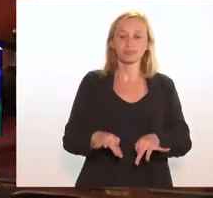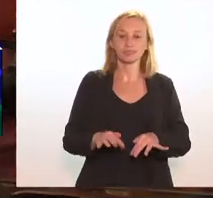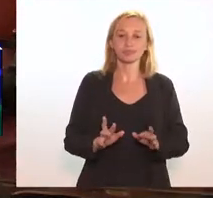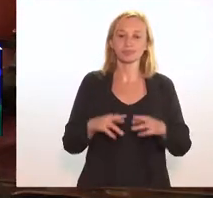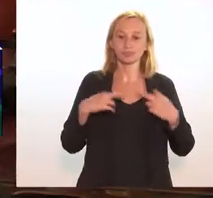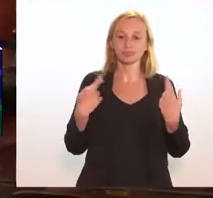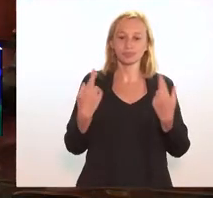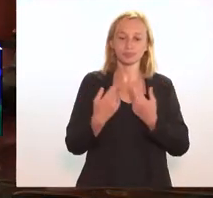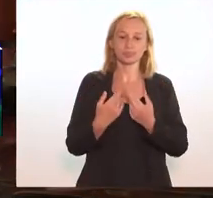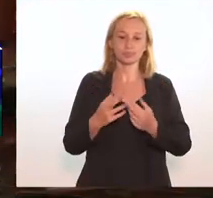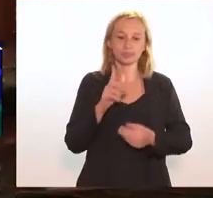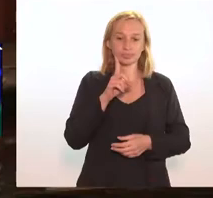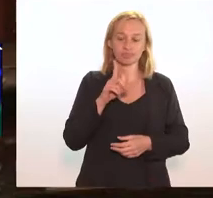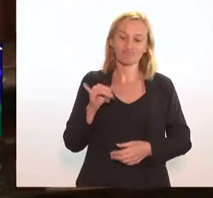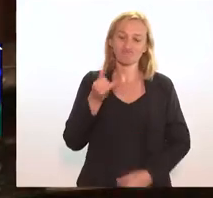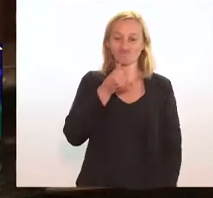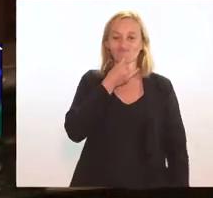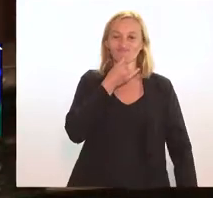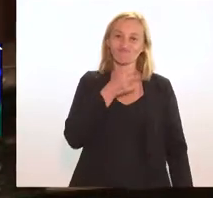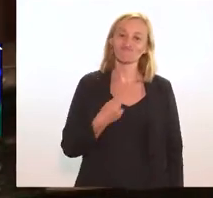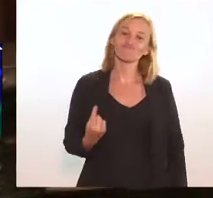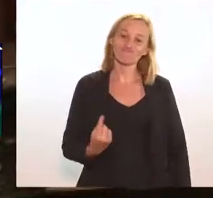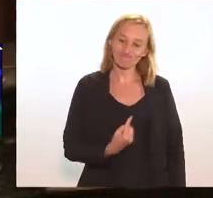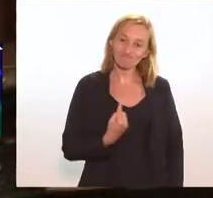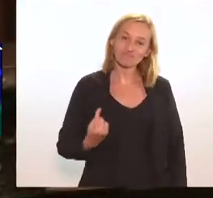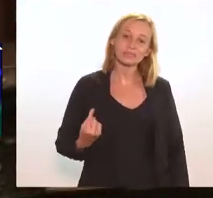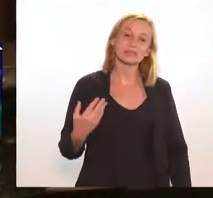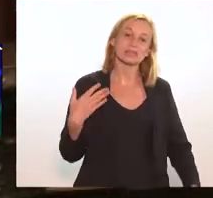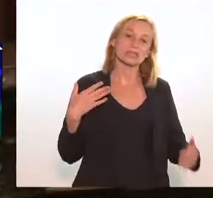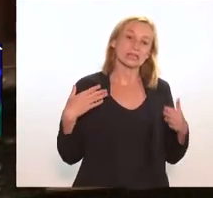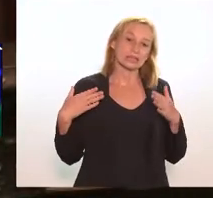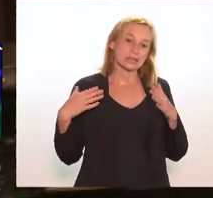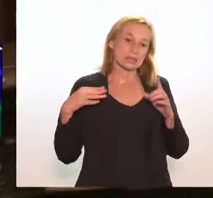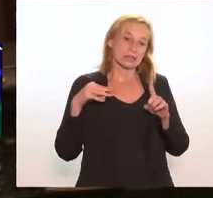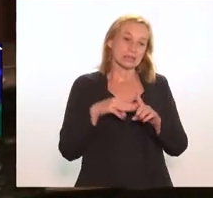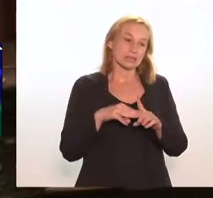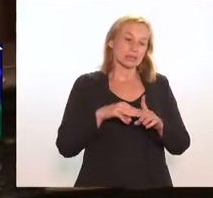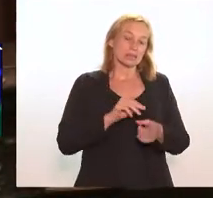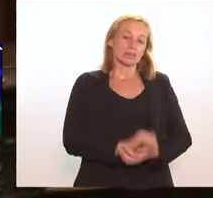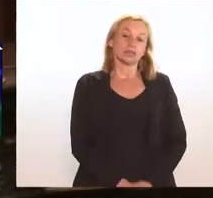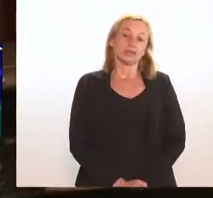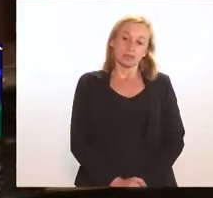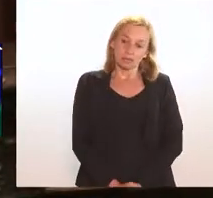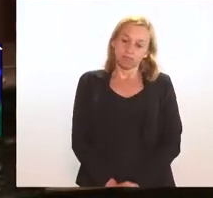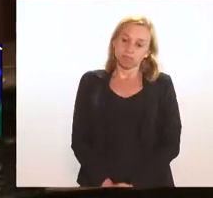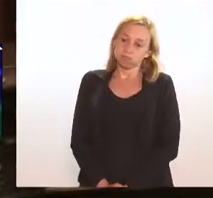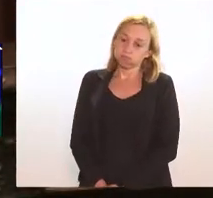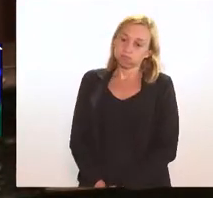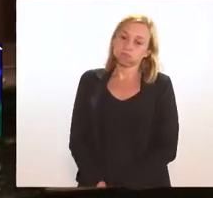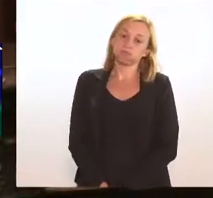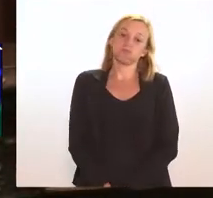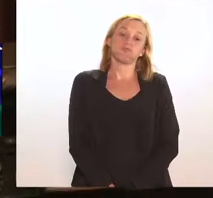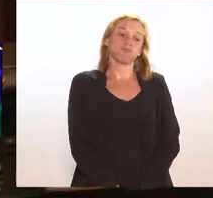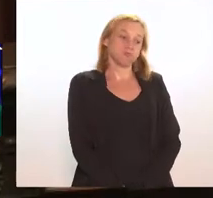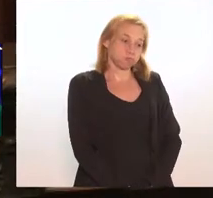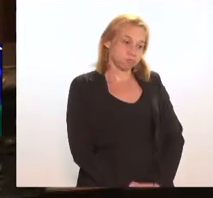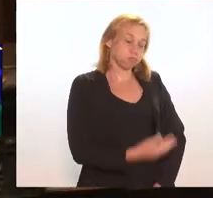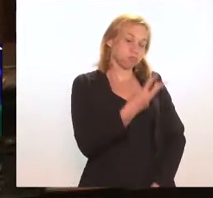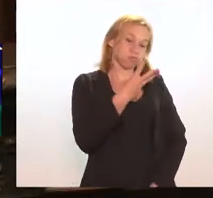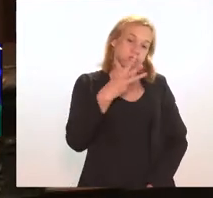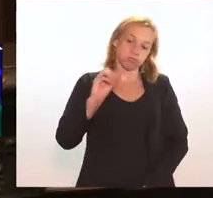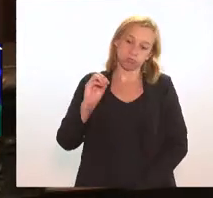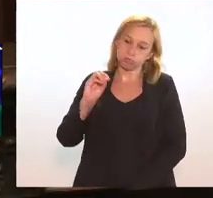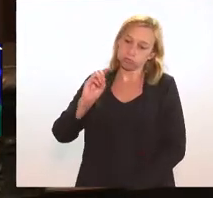dia que é muito triste para a gente. Batemos a meta tão trágica de 300